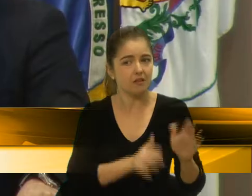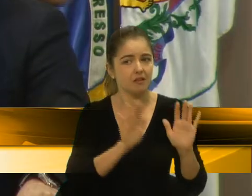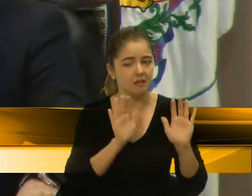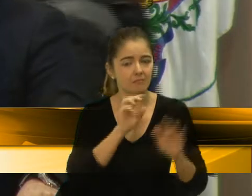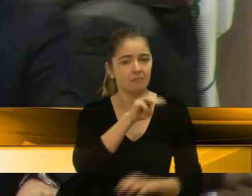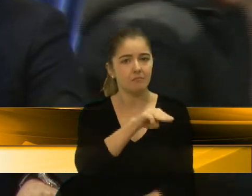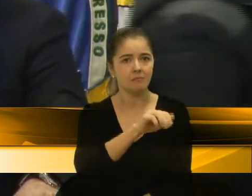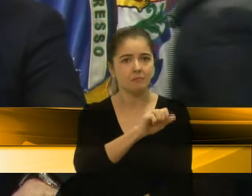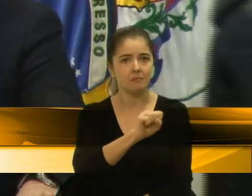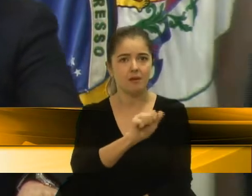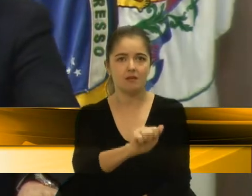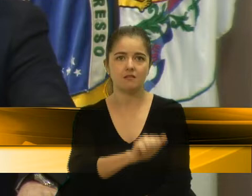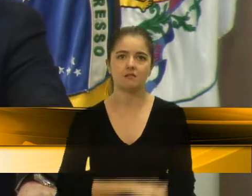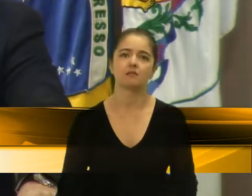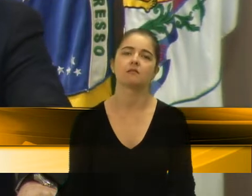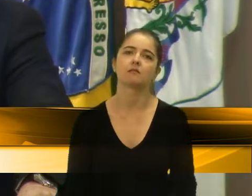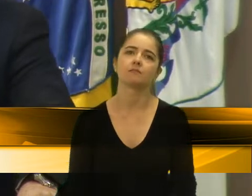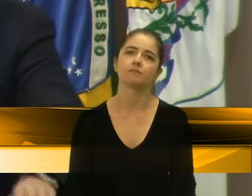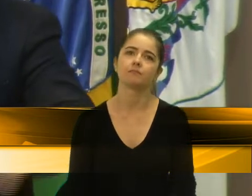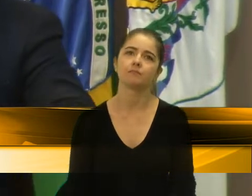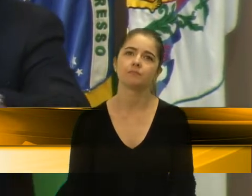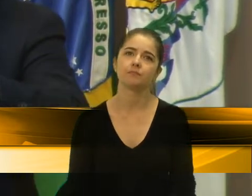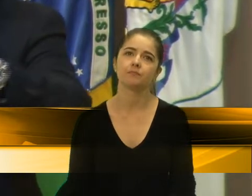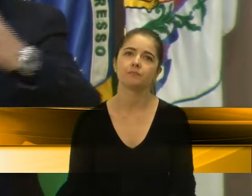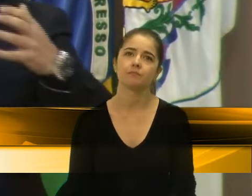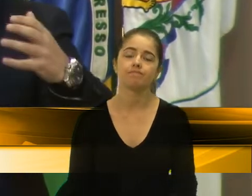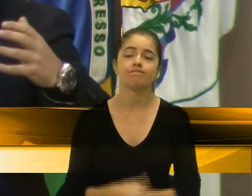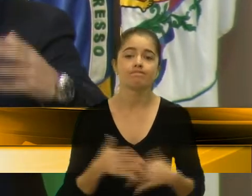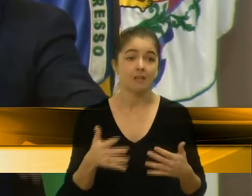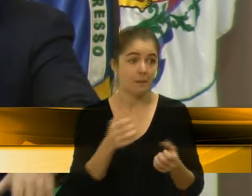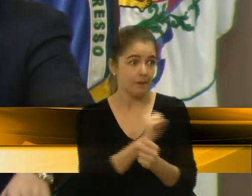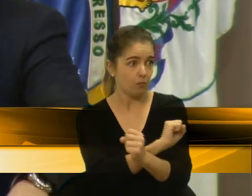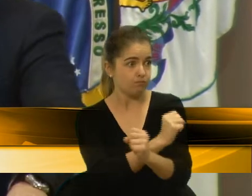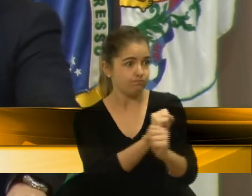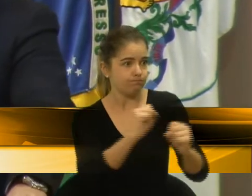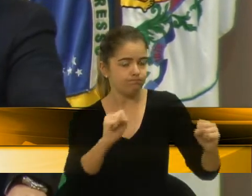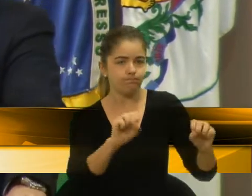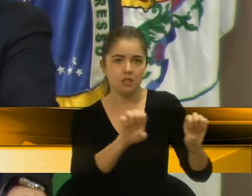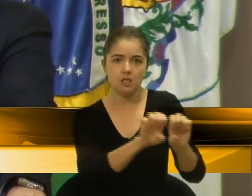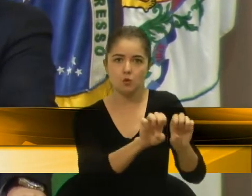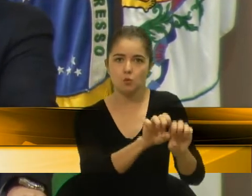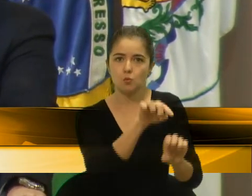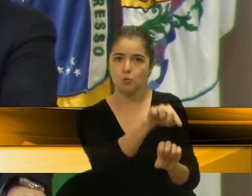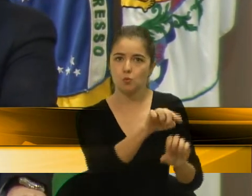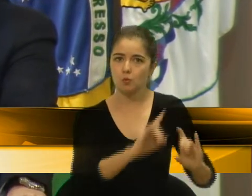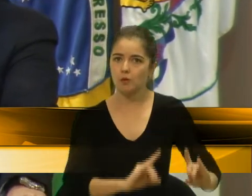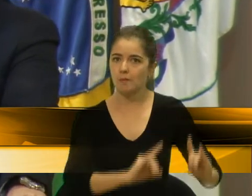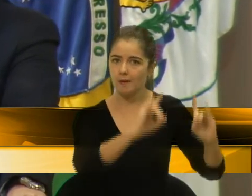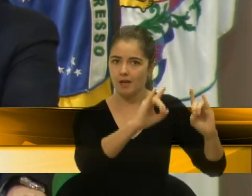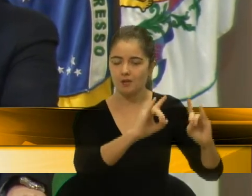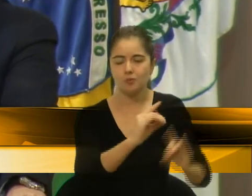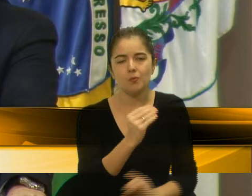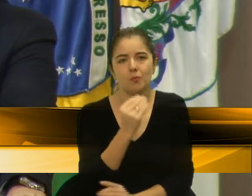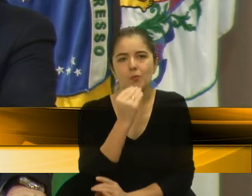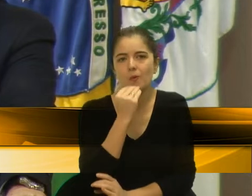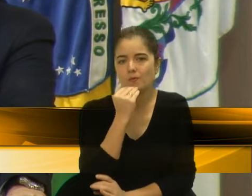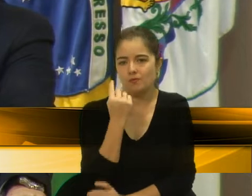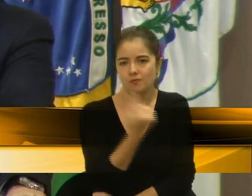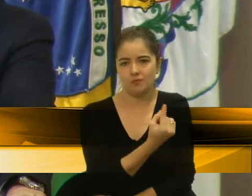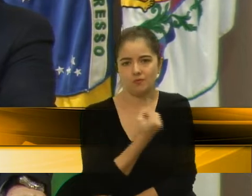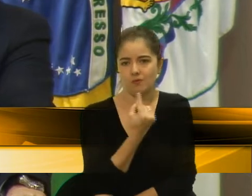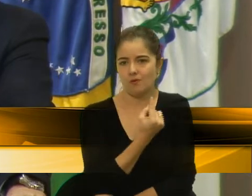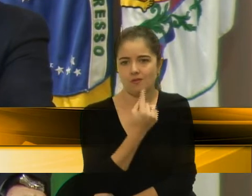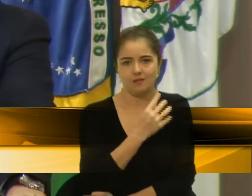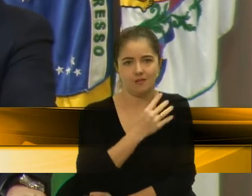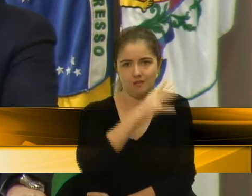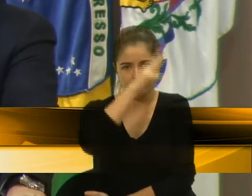Vereador Rafael, pelo tamanho e pela estrutura toda do prédio, é óbvio que o município sozinho não vai conseguir ocupar. E uma PPP